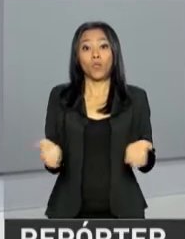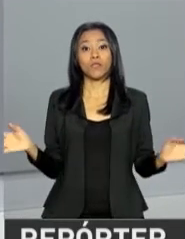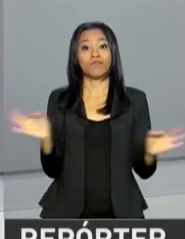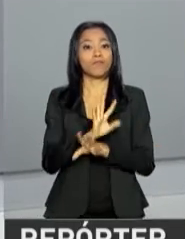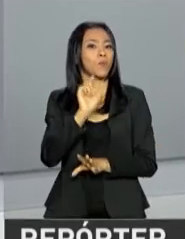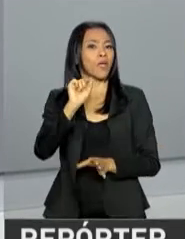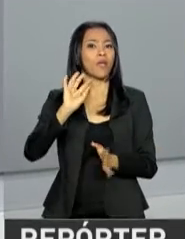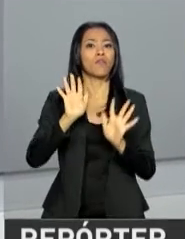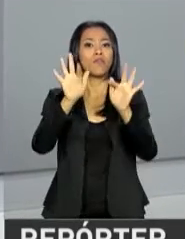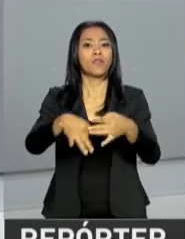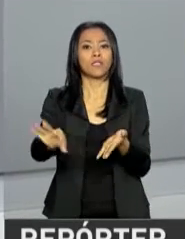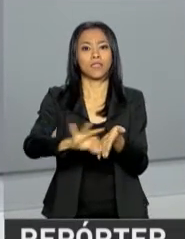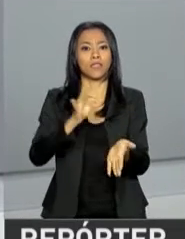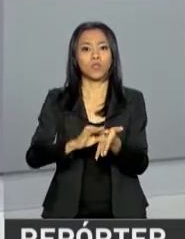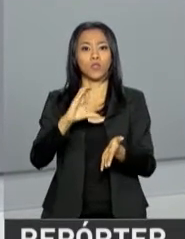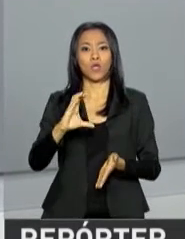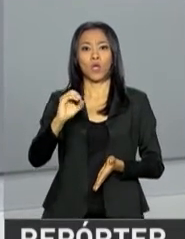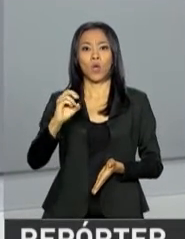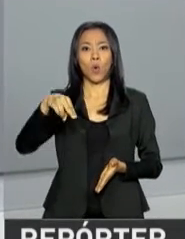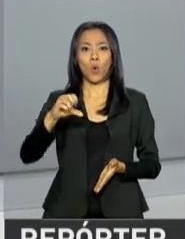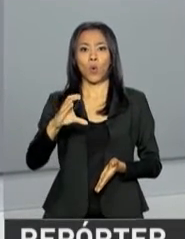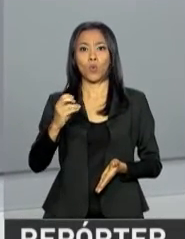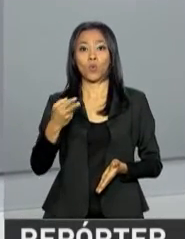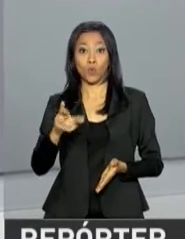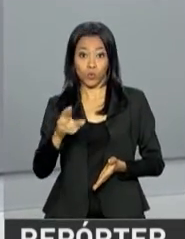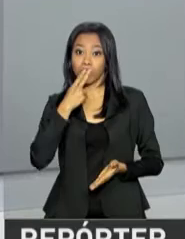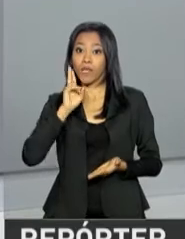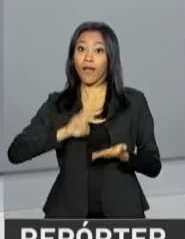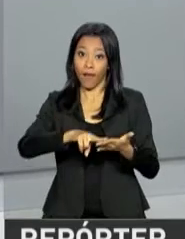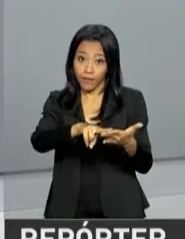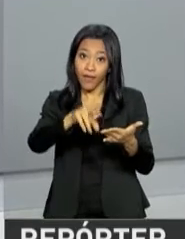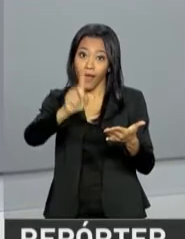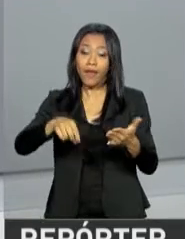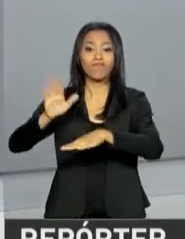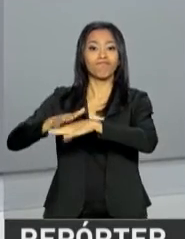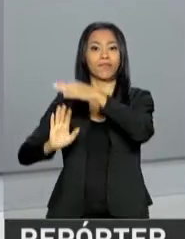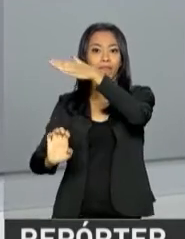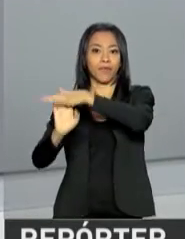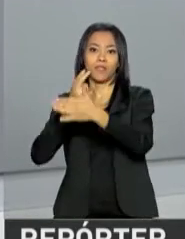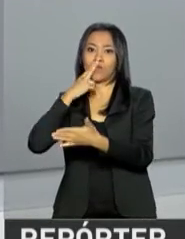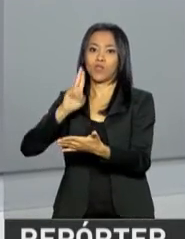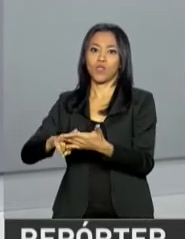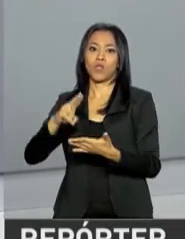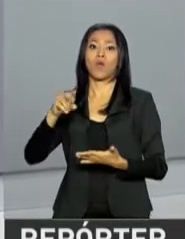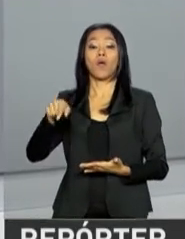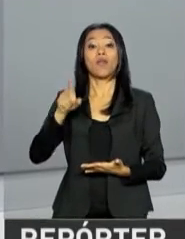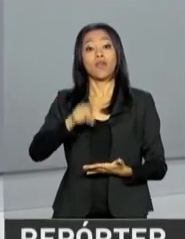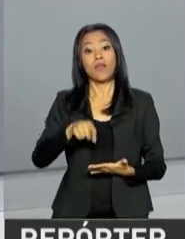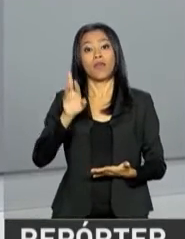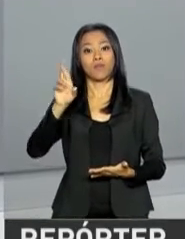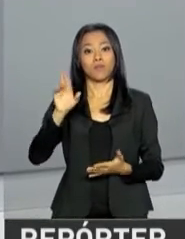o concurso internacional de redação de cartas a iniciativa é realizada pelos correios e coordenada pela união postal